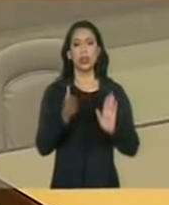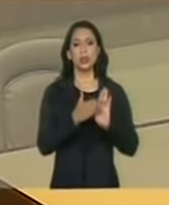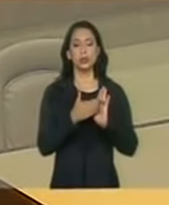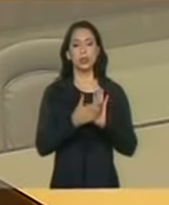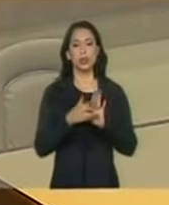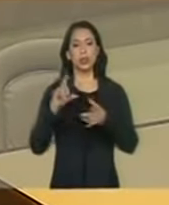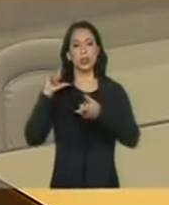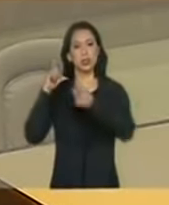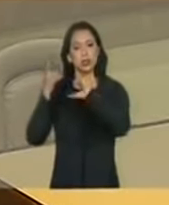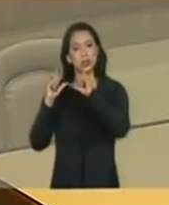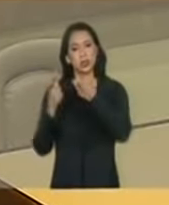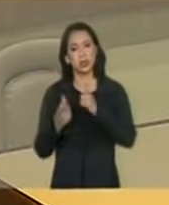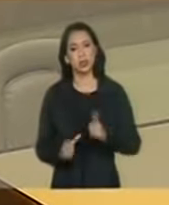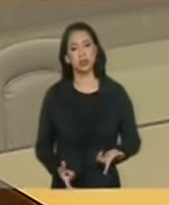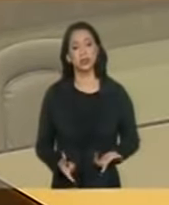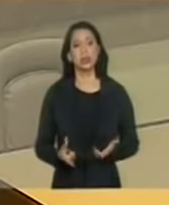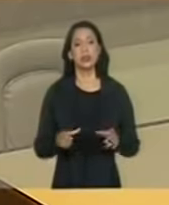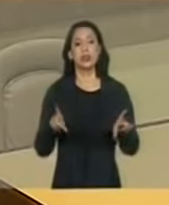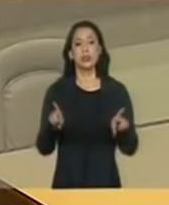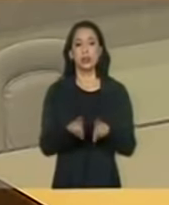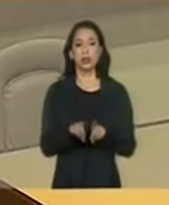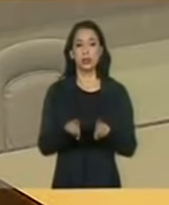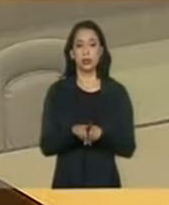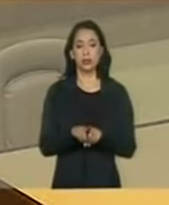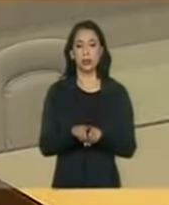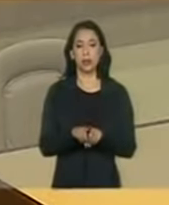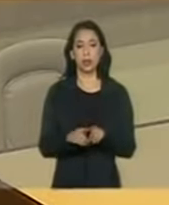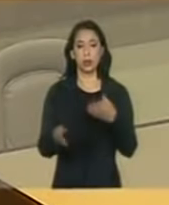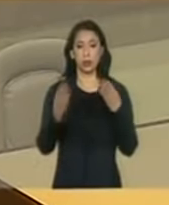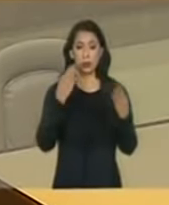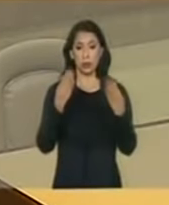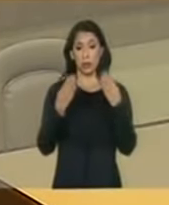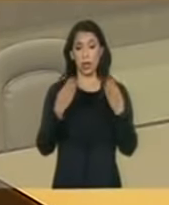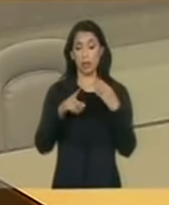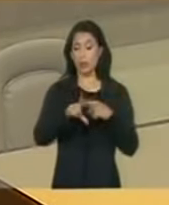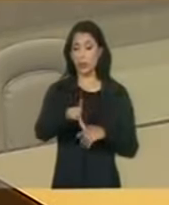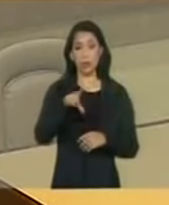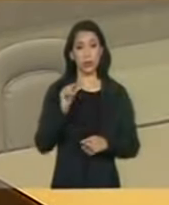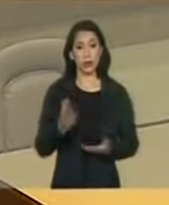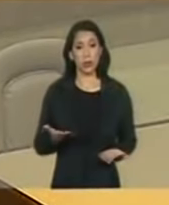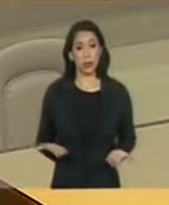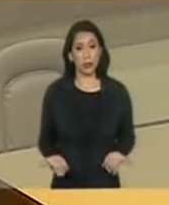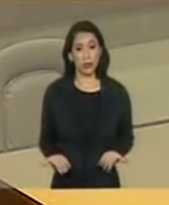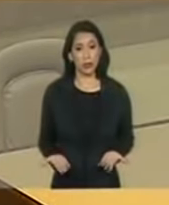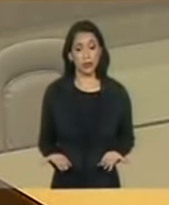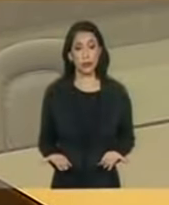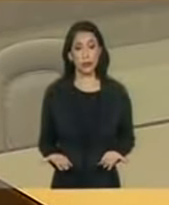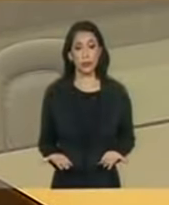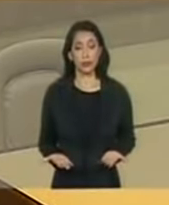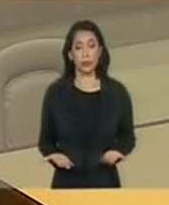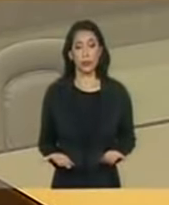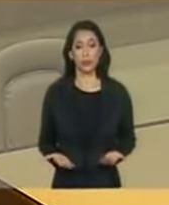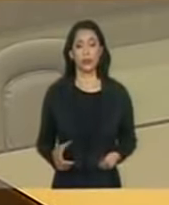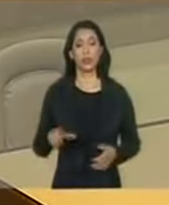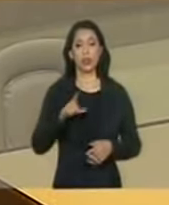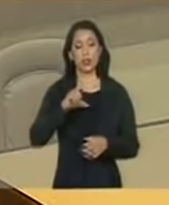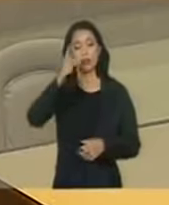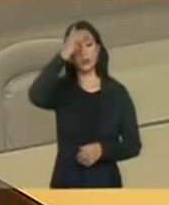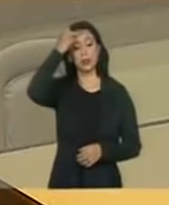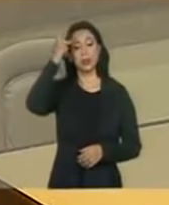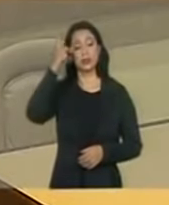funcional quanto o plano dele comparado e fez a opção a opção que alguns consideram